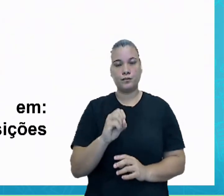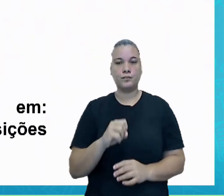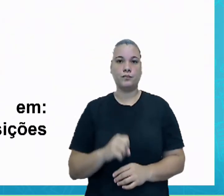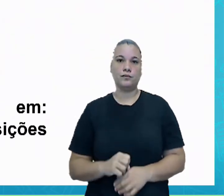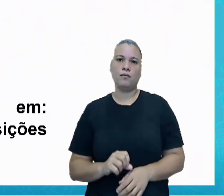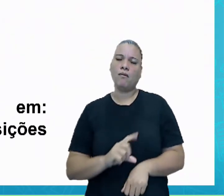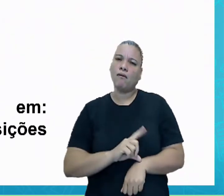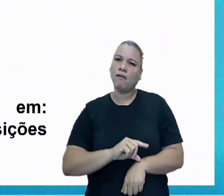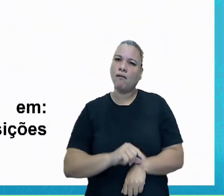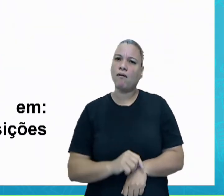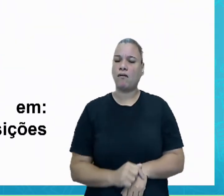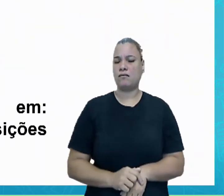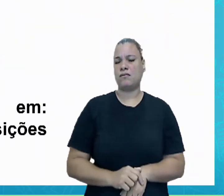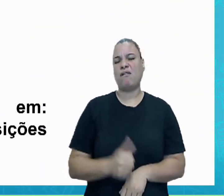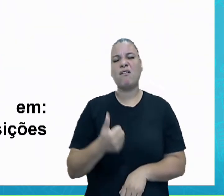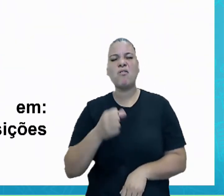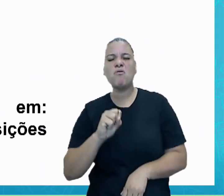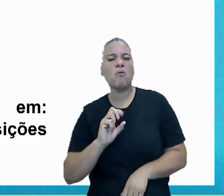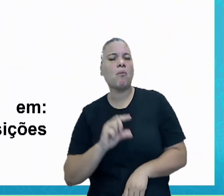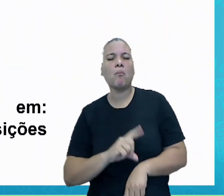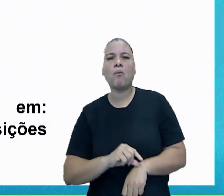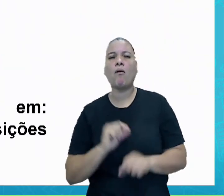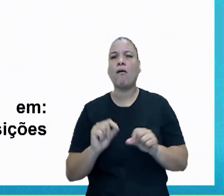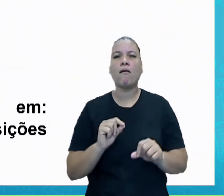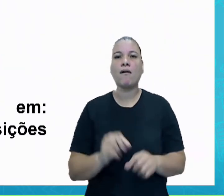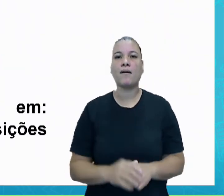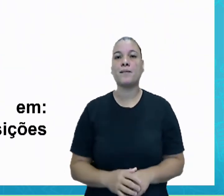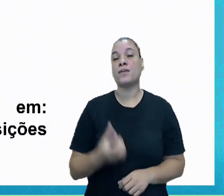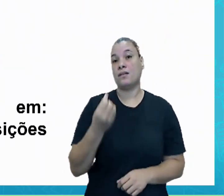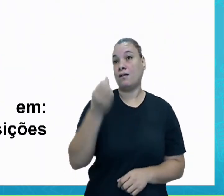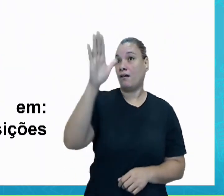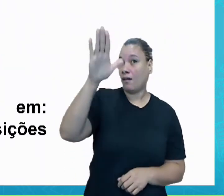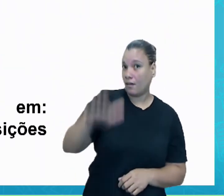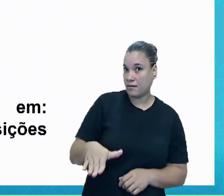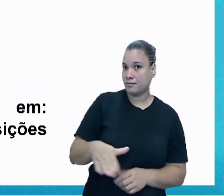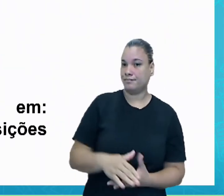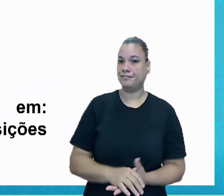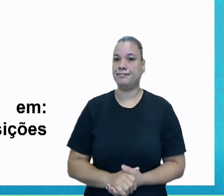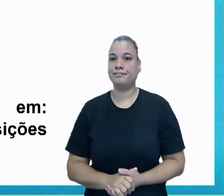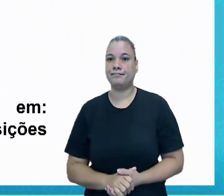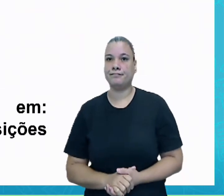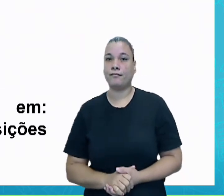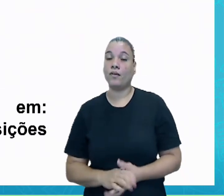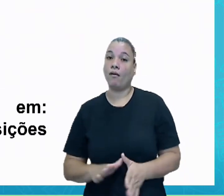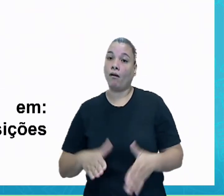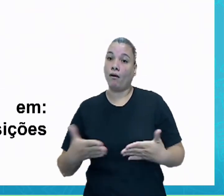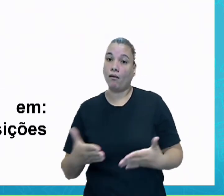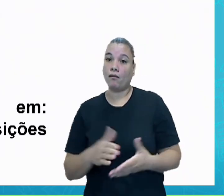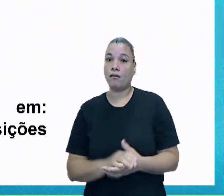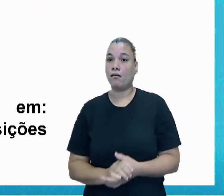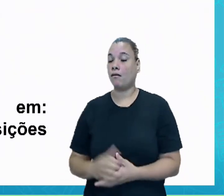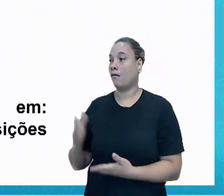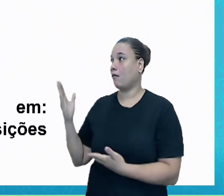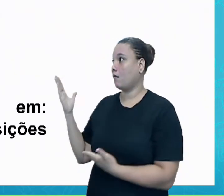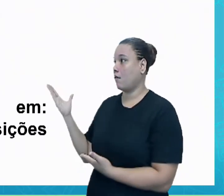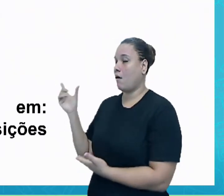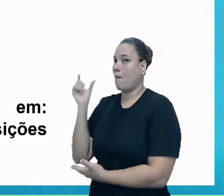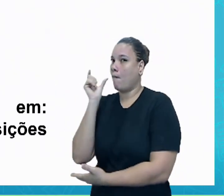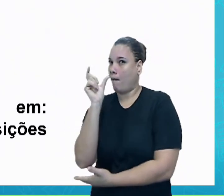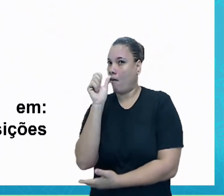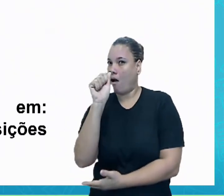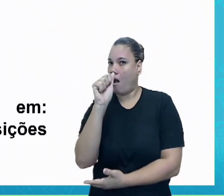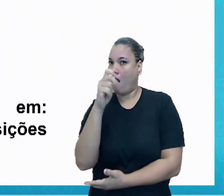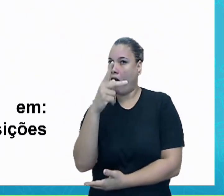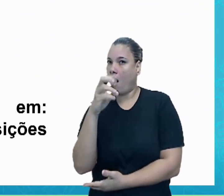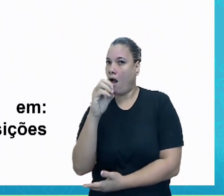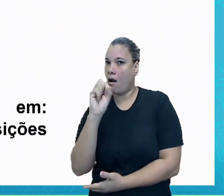que abrem é um verbo, não é mesmo? Indica uma ação. Então, após será a nossa preposição da